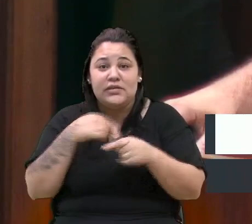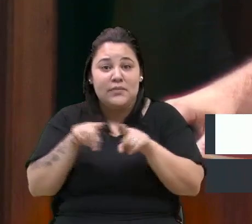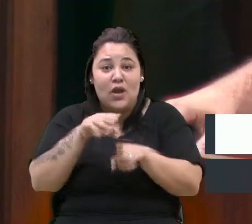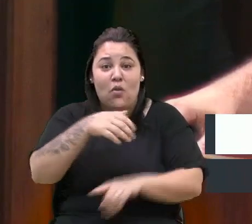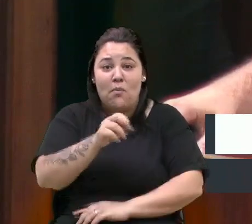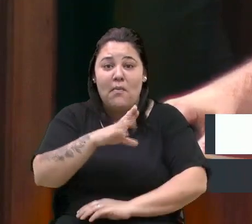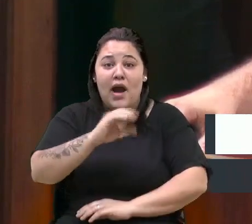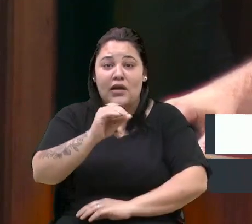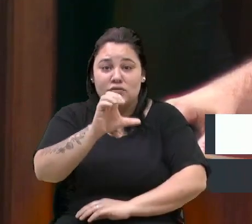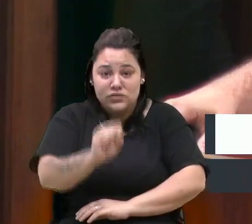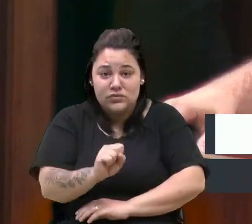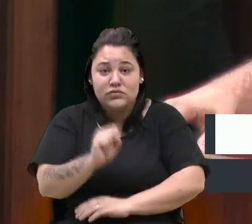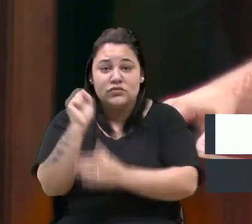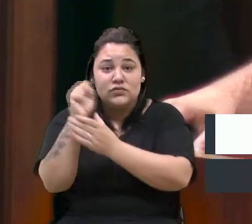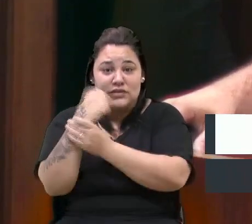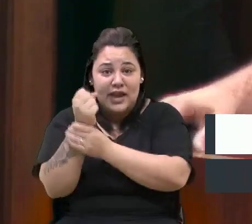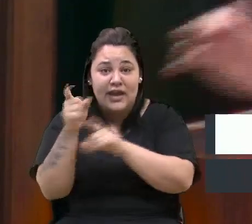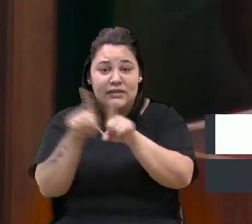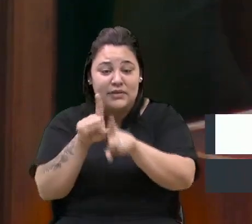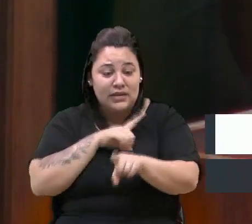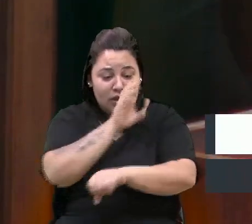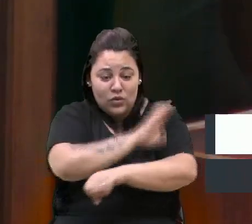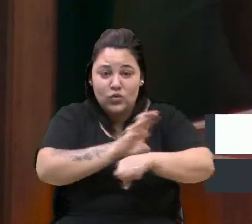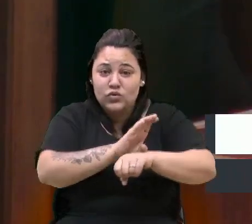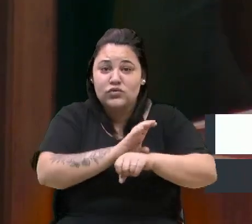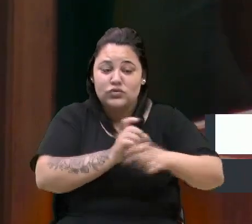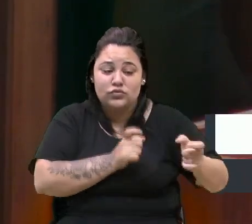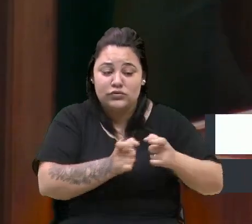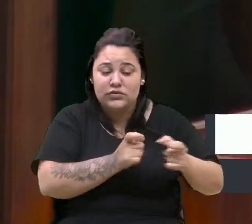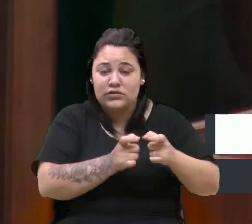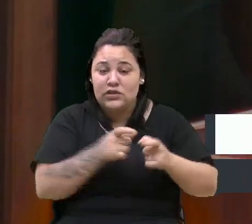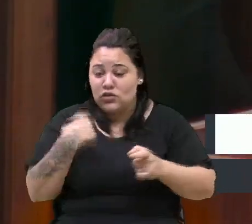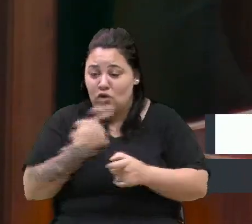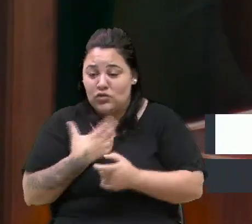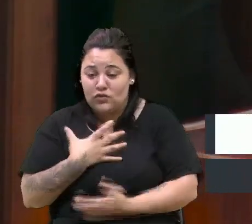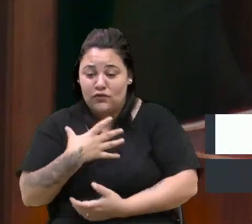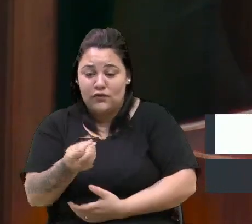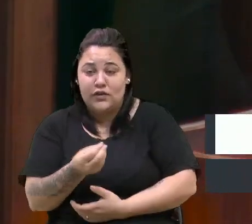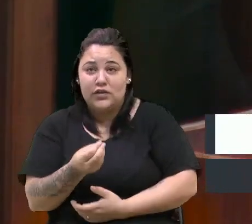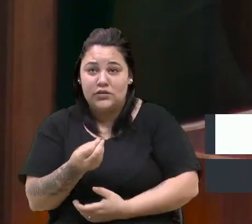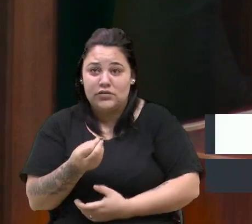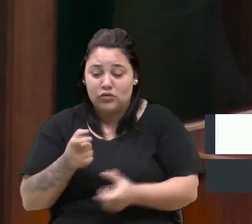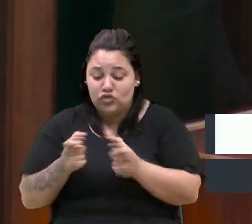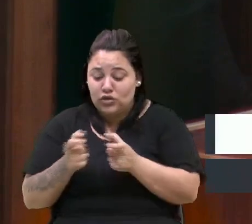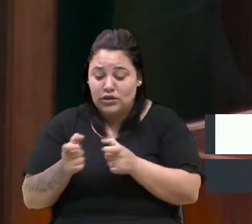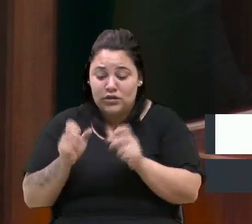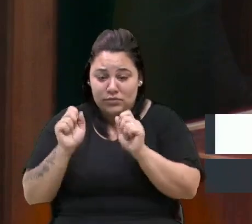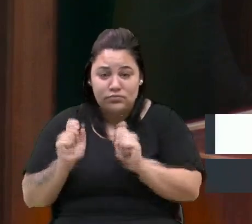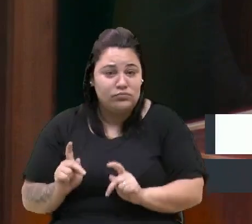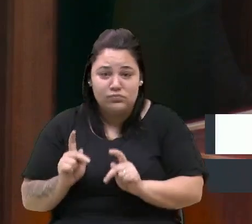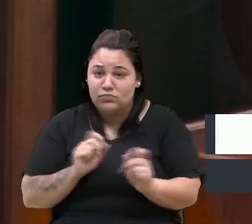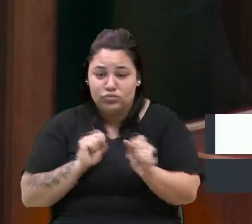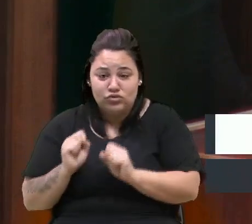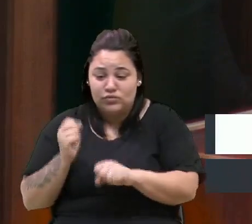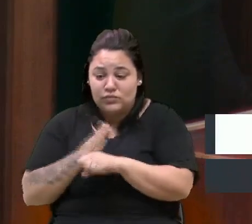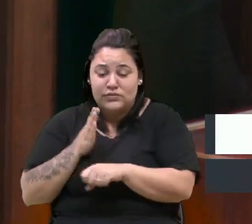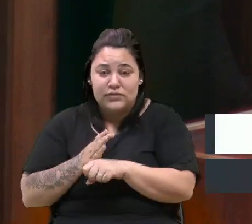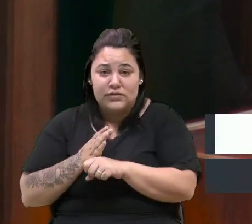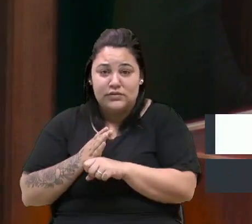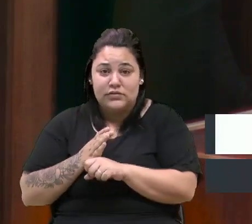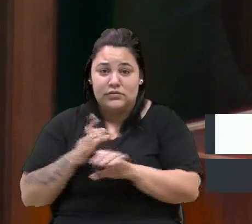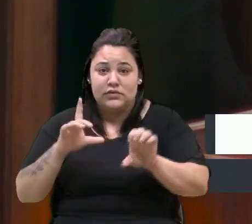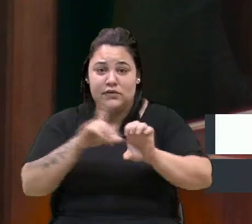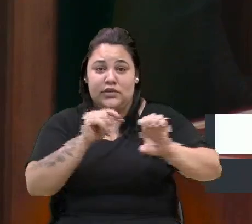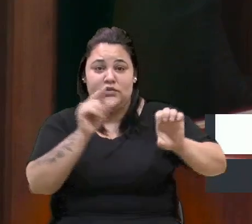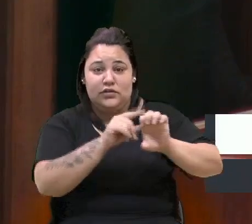de gamificação, né? E a nossa gurizada está lá jogando e eles poderiam ser empreendedores, eles poderiam estar